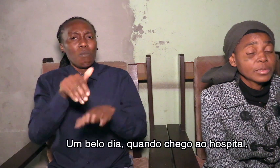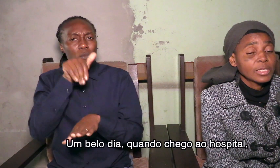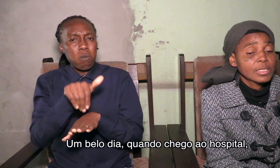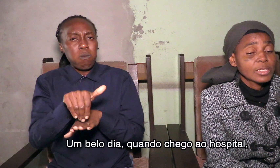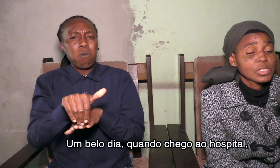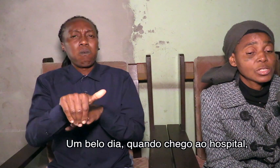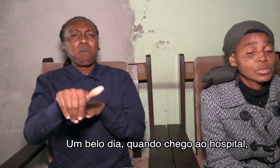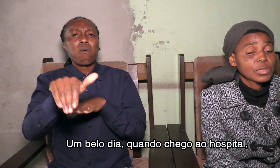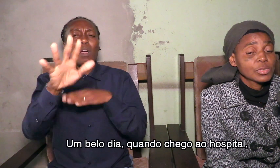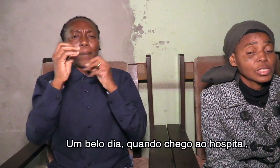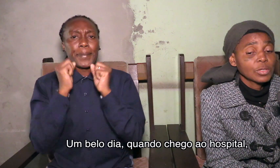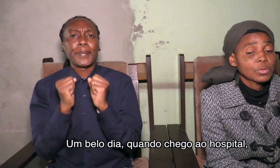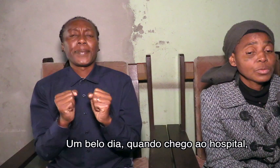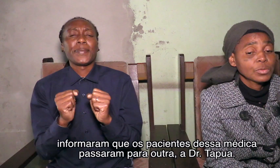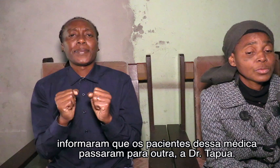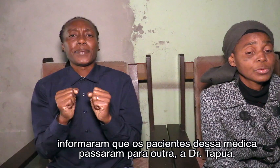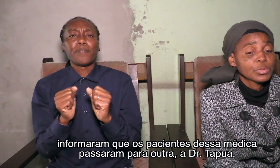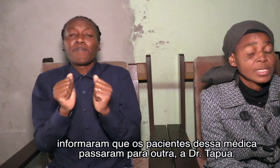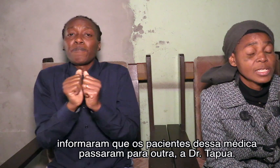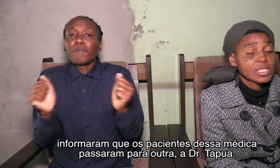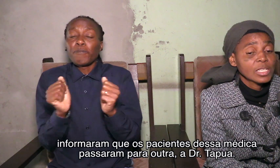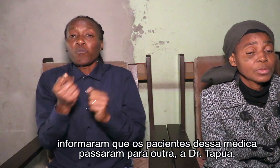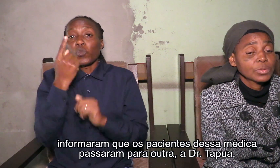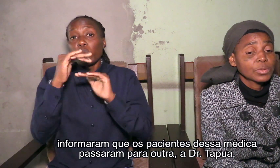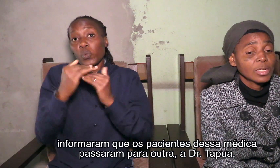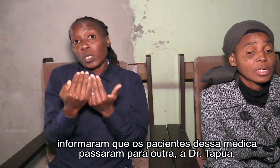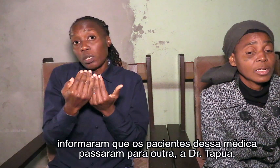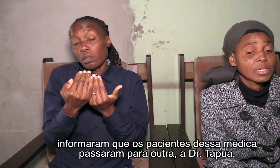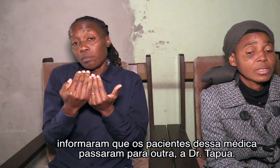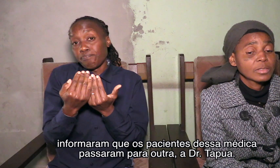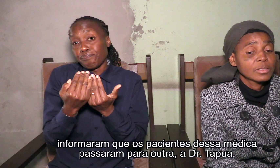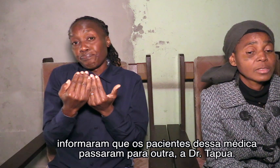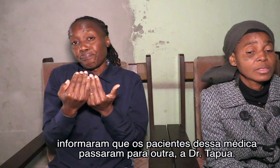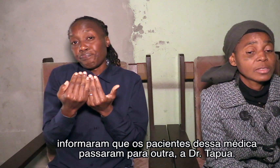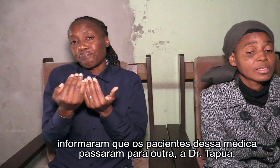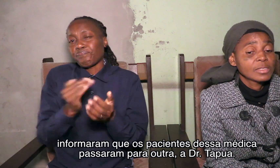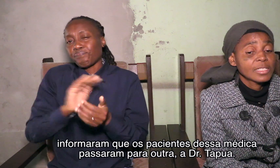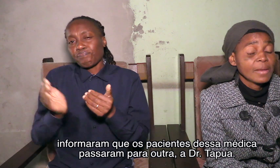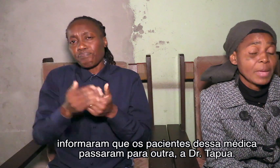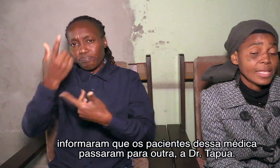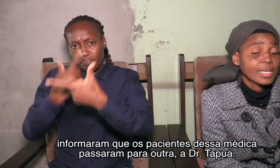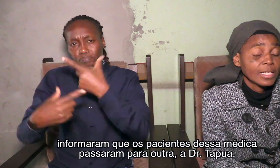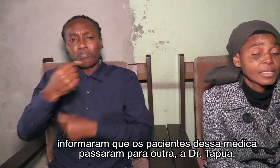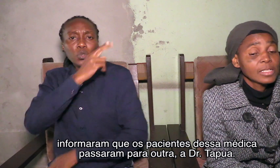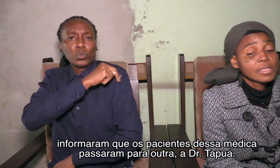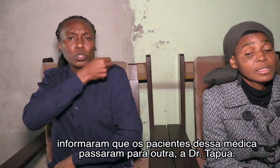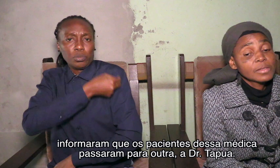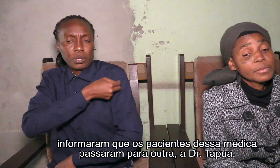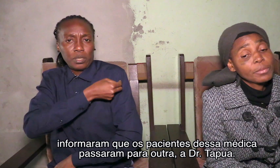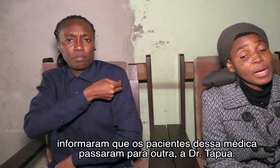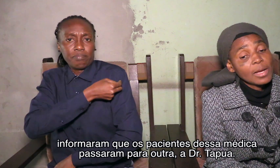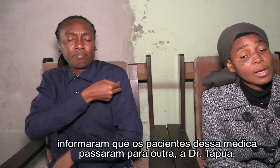Um belo dia desses, quando chego, os pacientes da doutora, dessa médica,